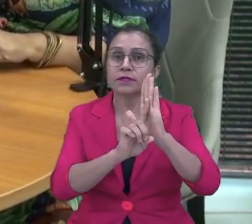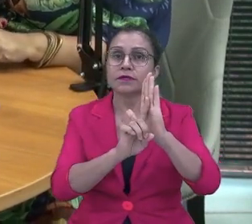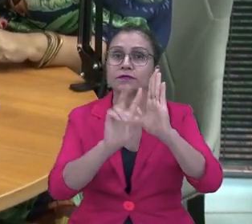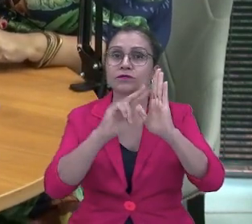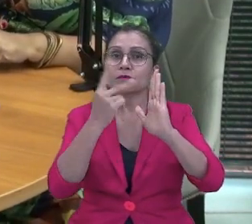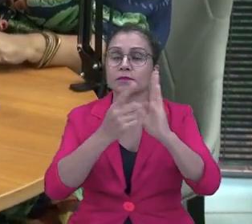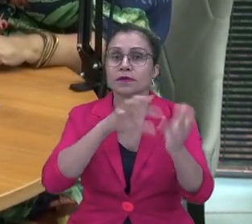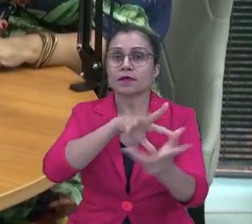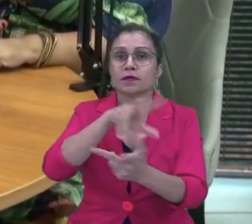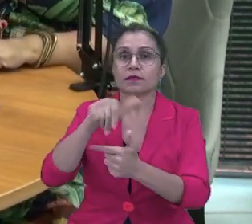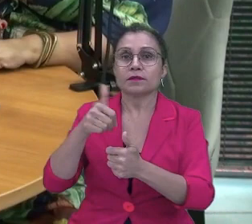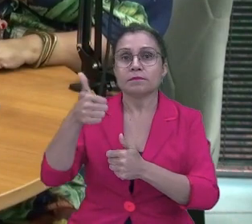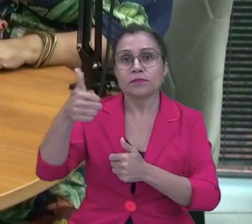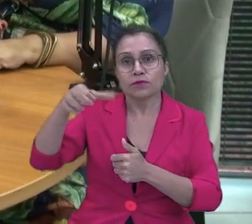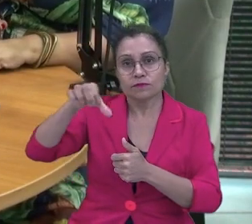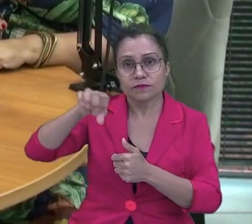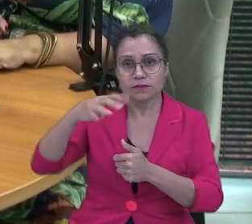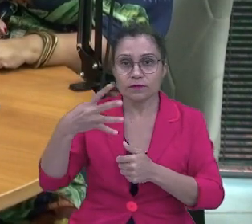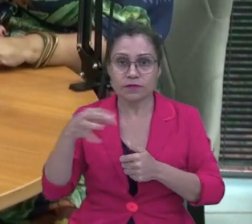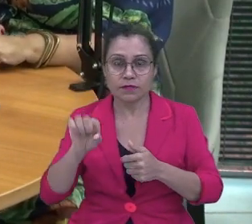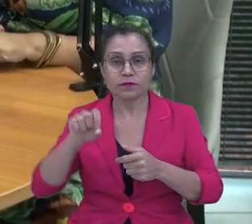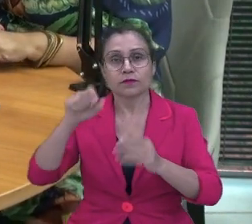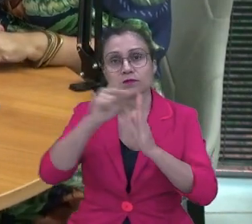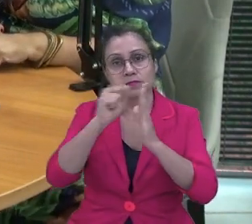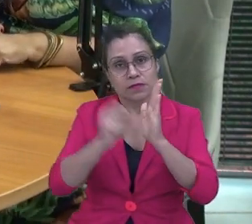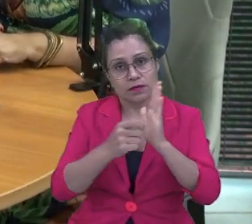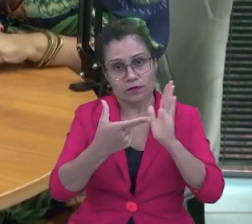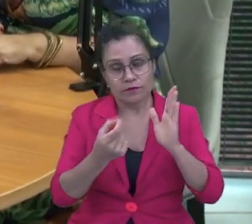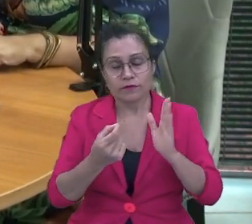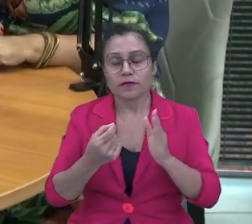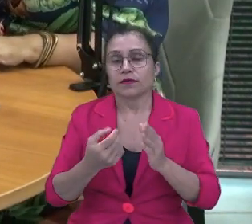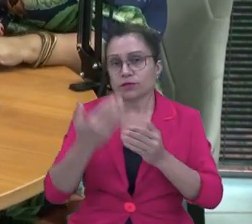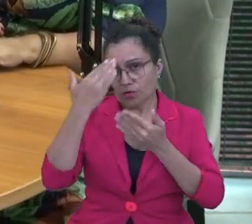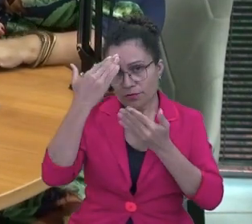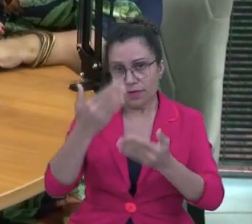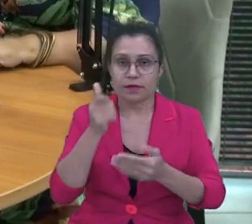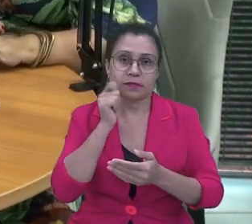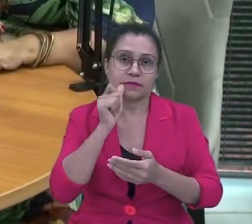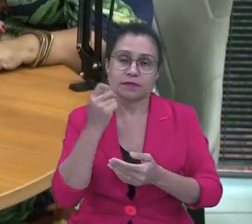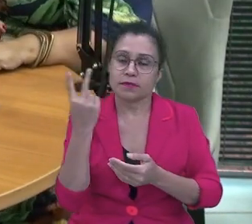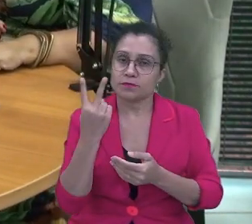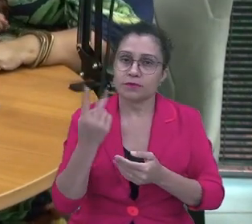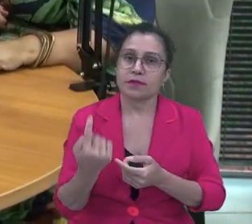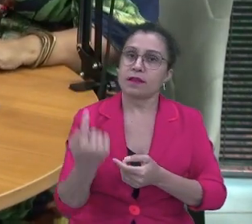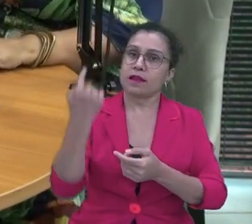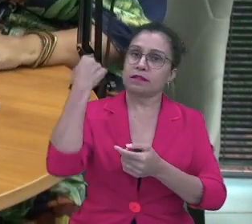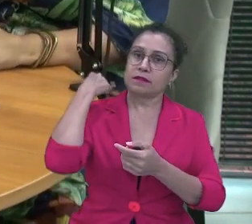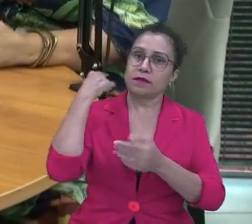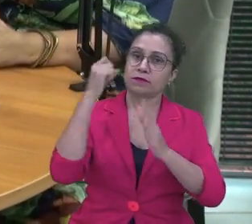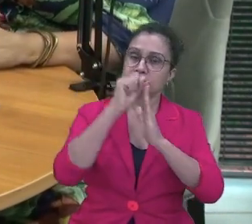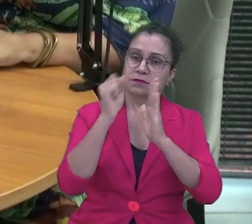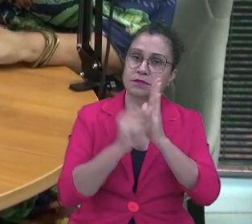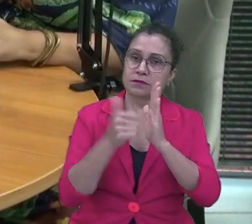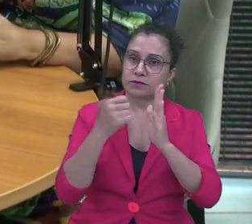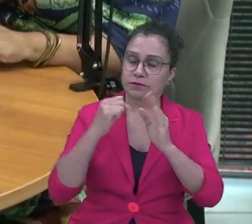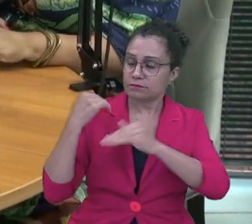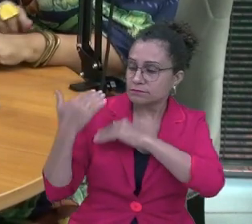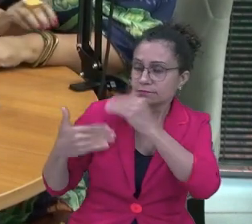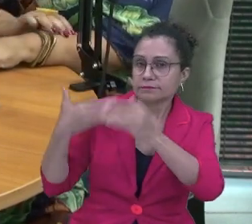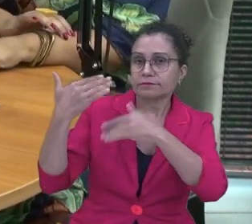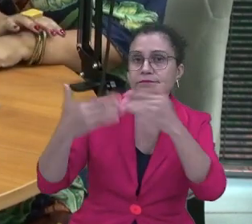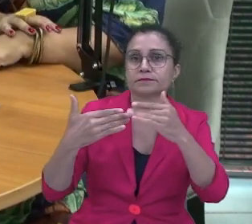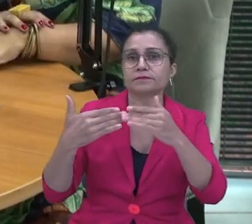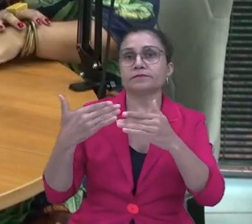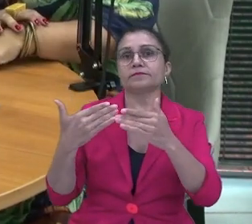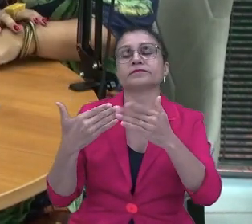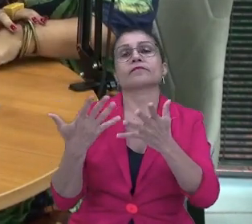em 1948, já no século XX. Então, muito obrigada a essas 2 mulheres lá do século XVIII. Aí nós vamos evoluindo, né,